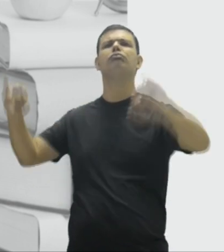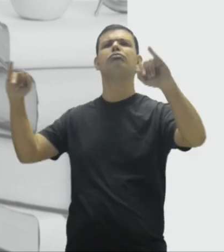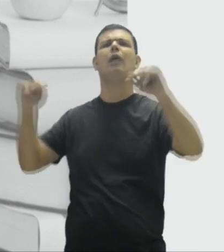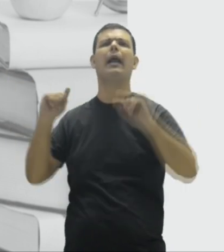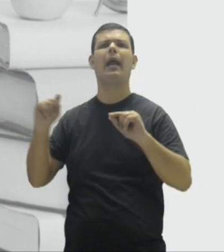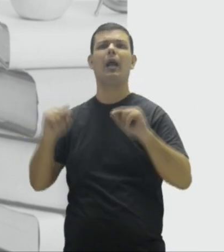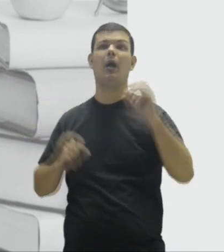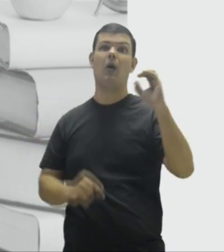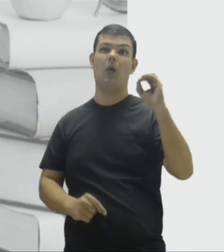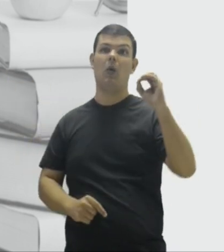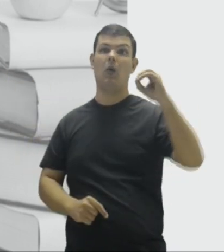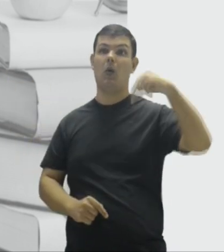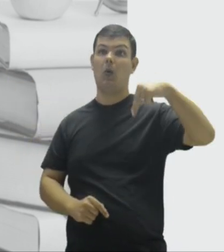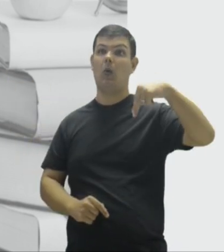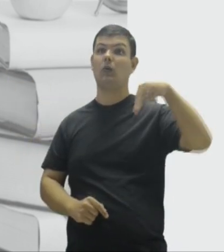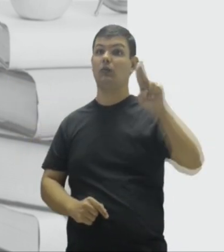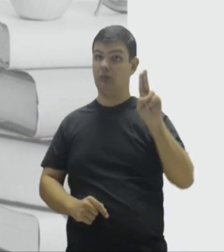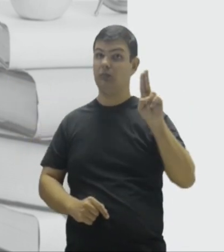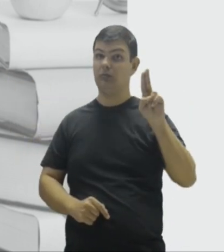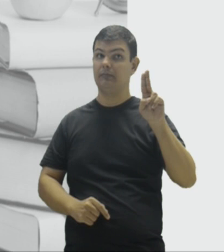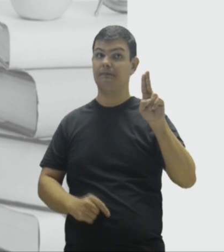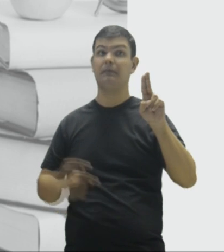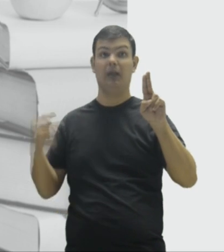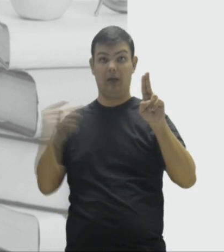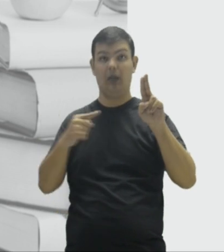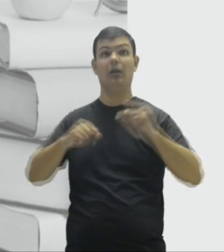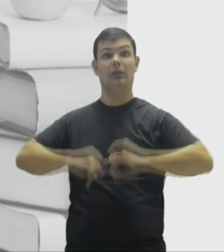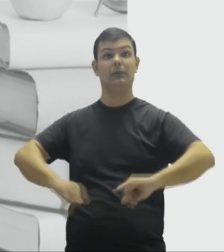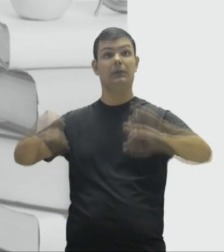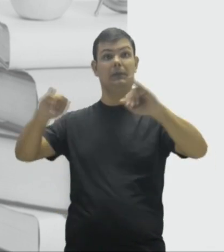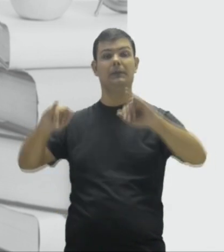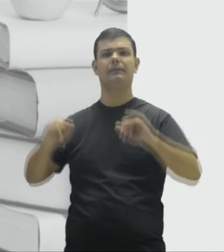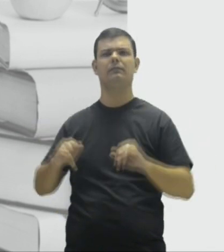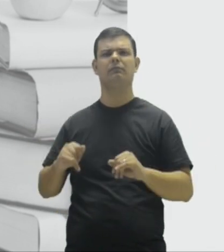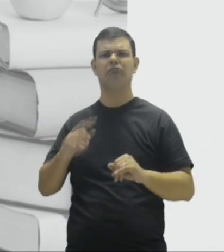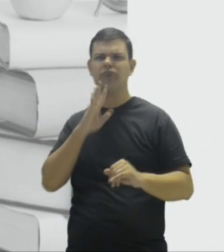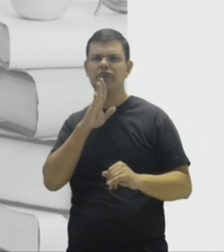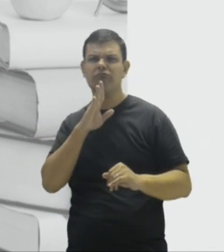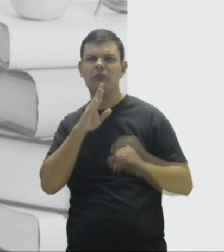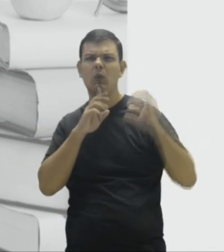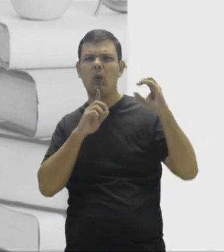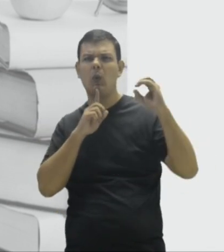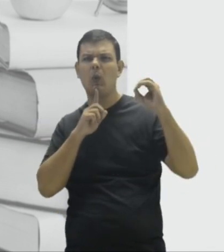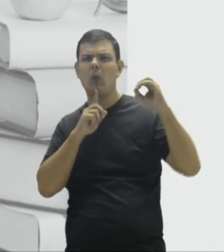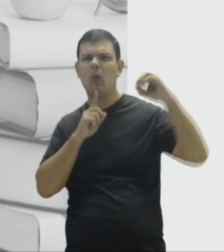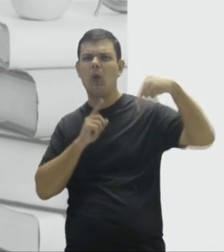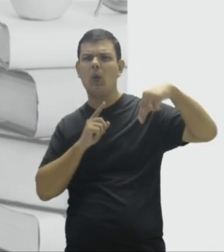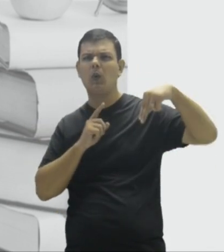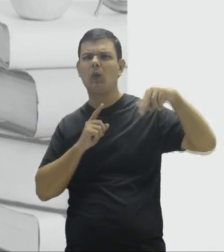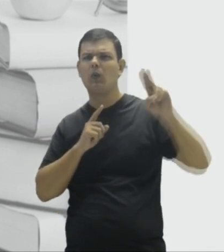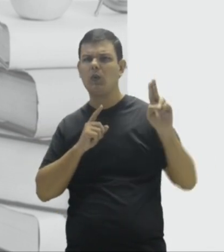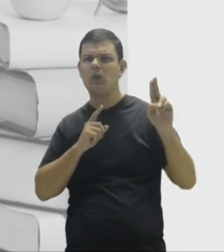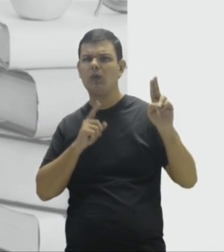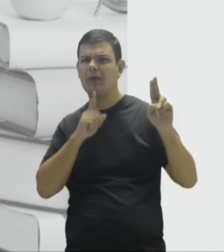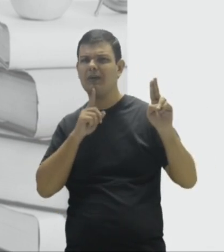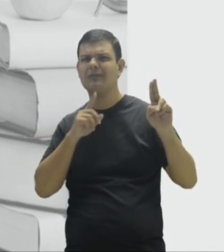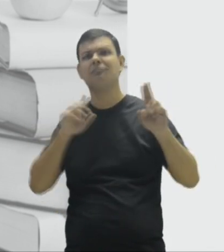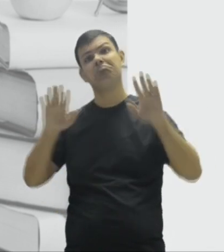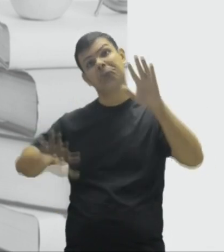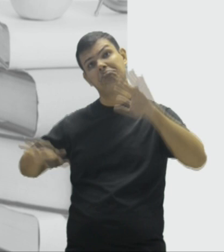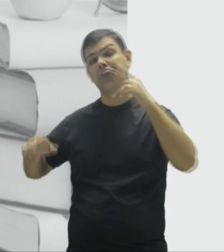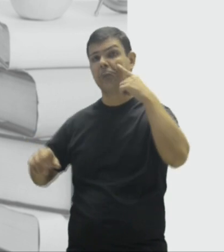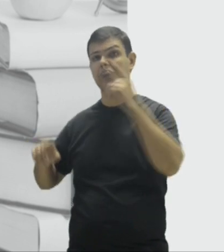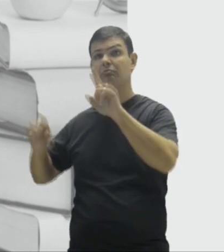a Organização das Nações Unidas, chamada de ONU. Você já deve ter ouvido esse nome por aí, nos jornais, em